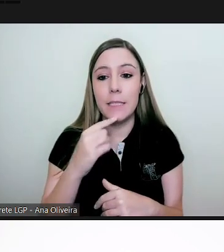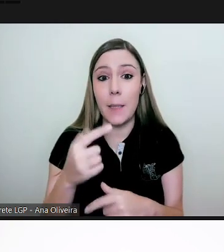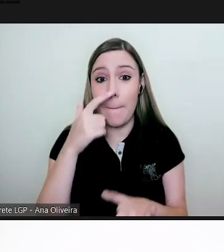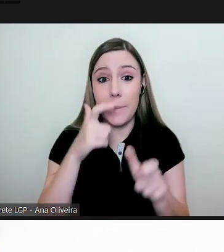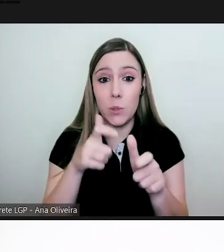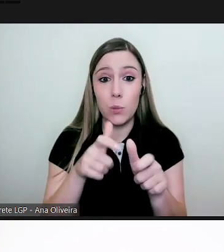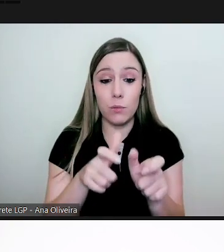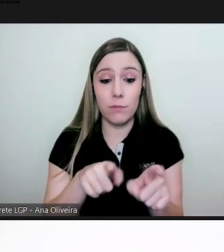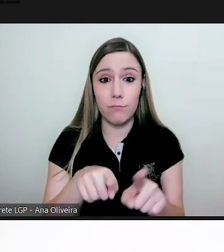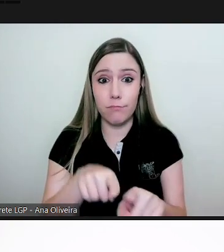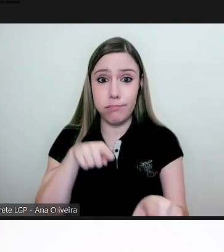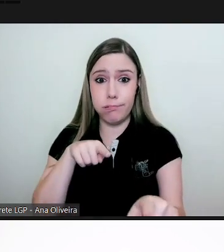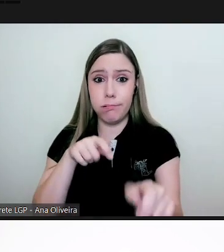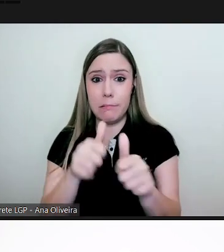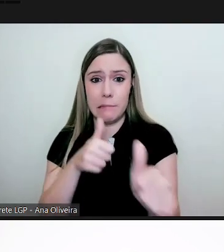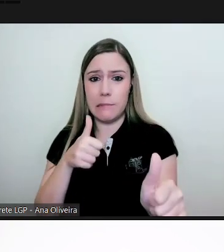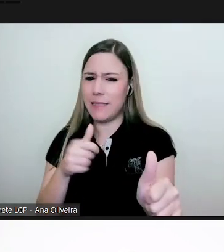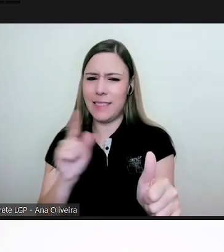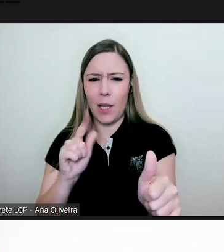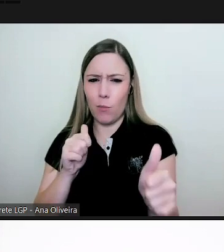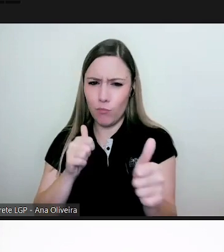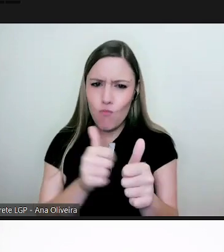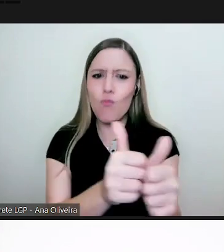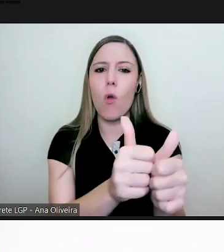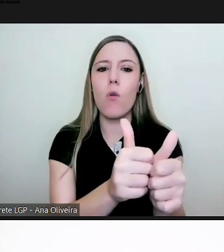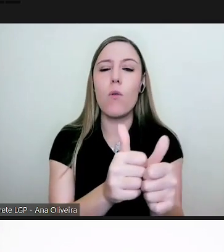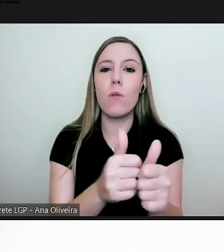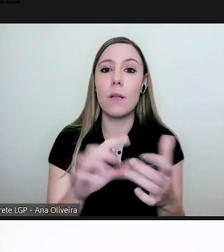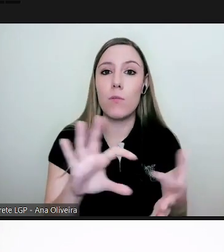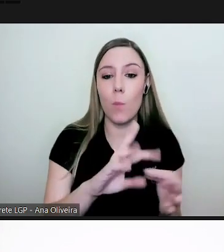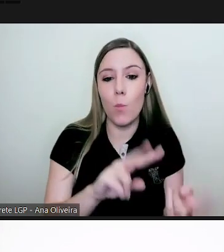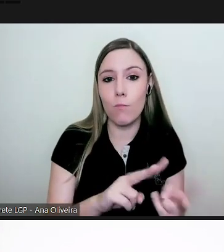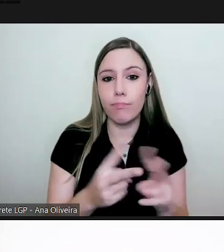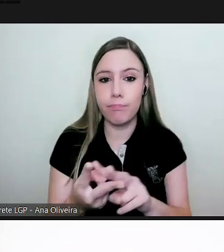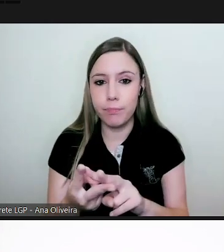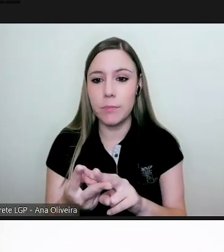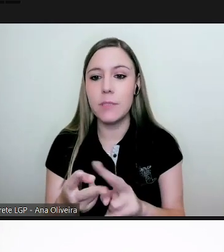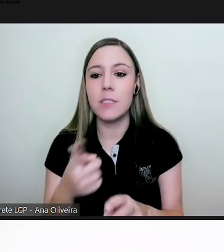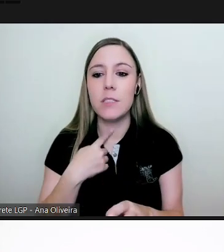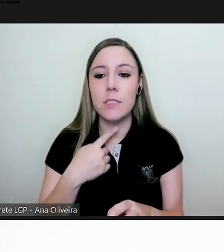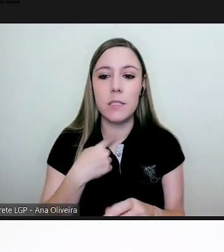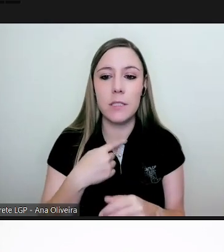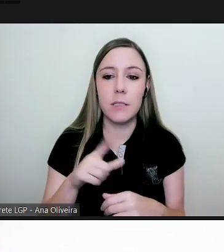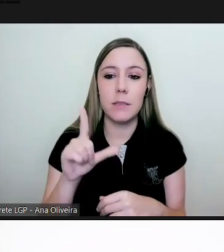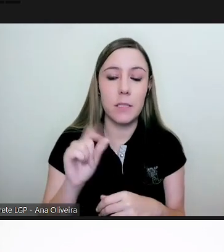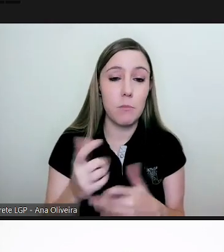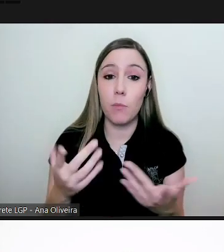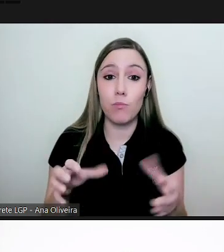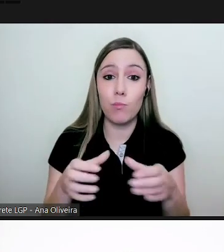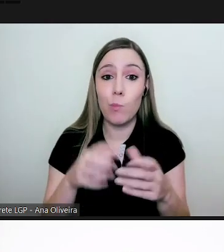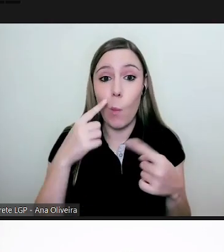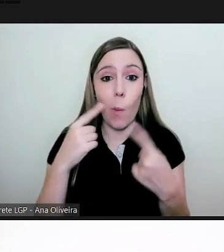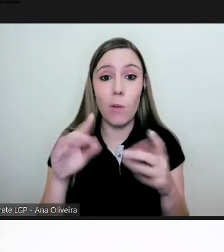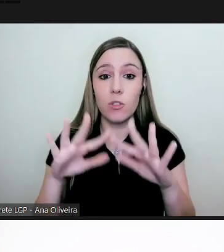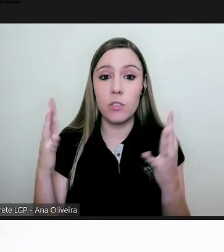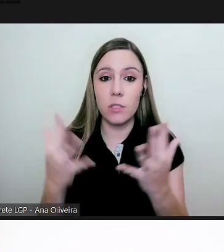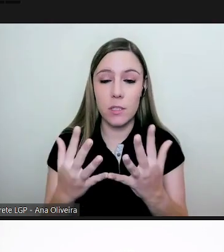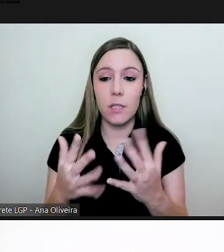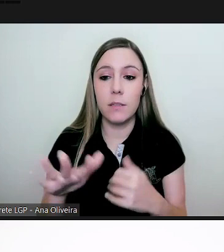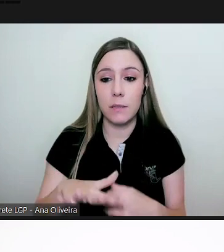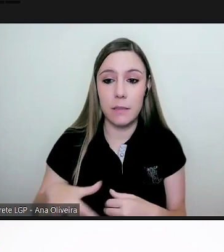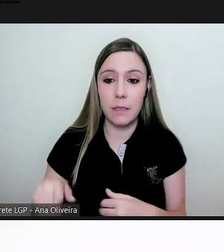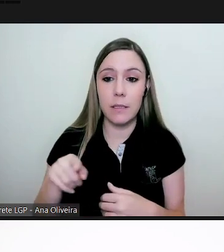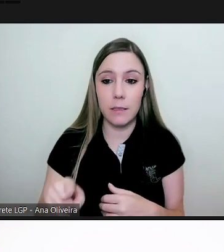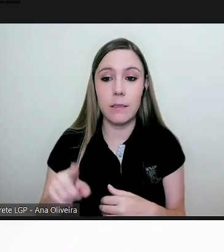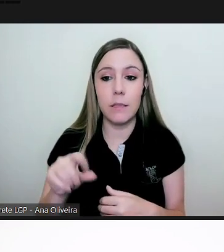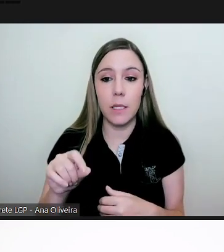trás nesta transição digital entre Scila e Caríbdes, a governação pública em geral e a local